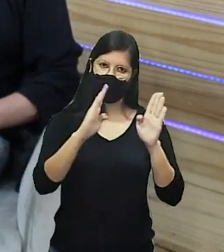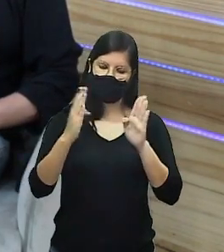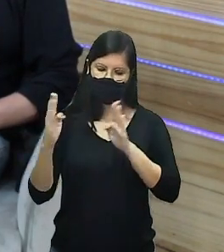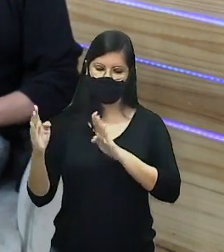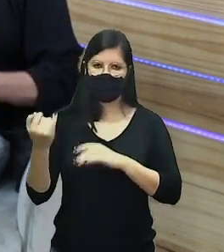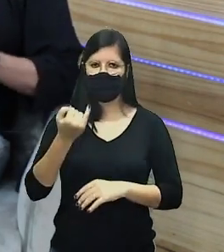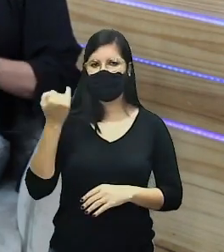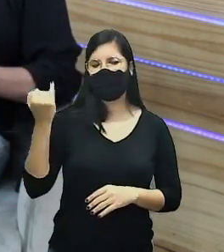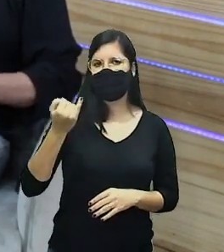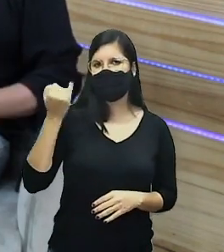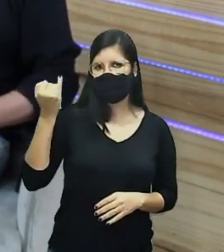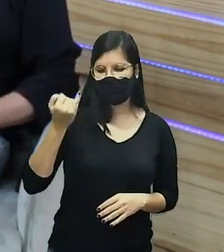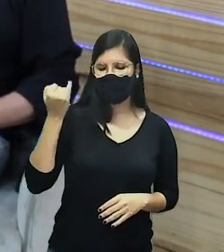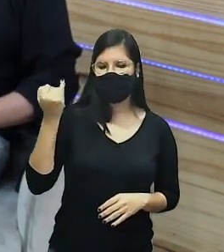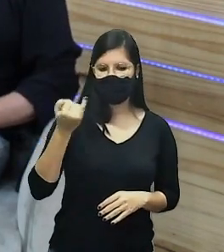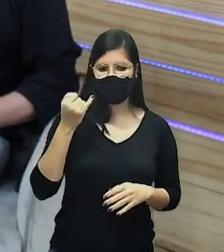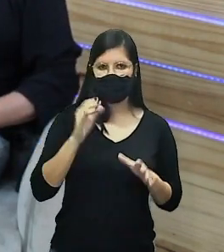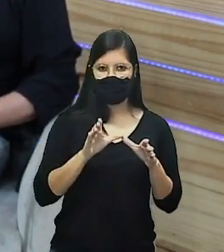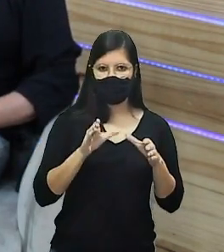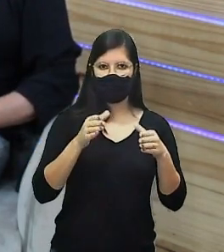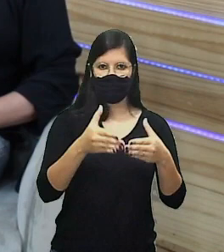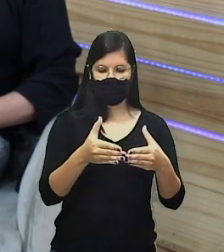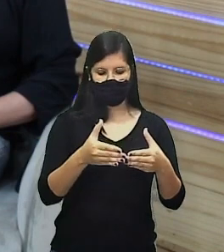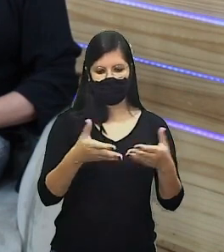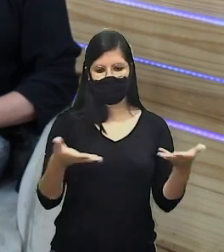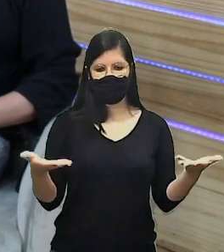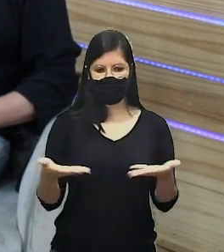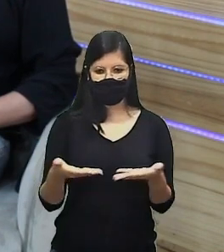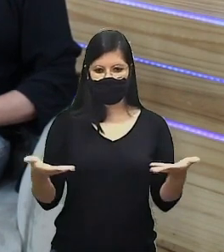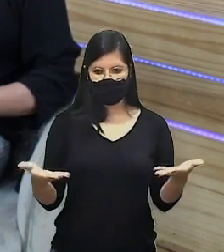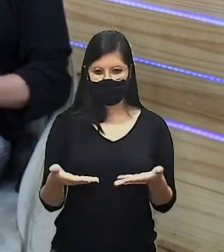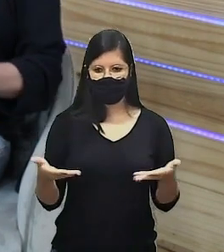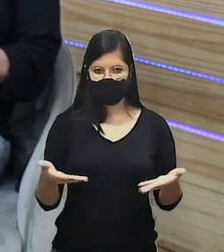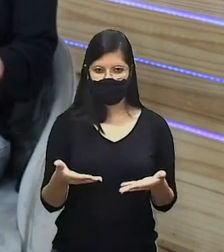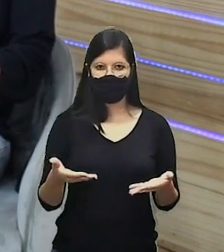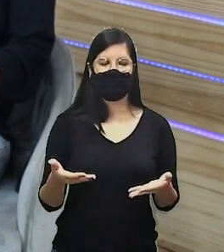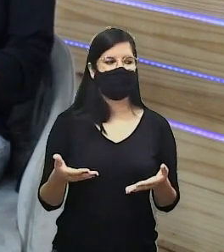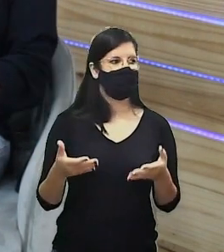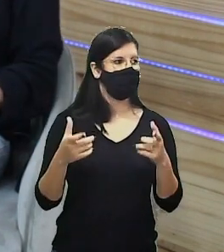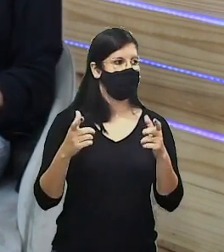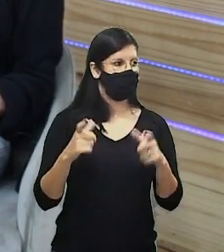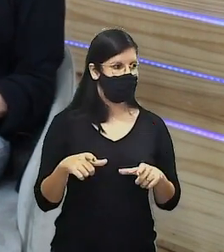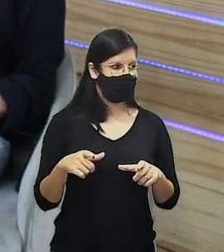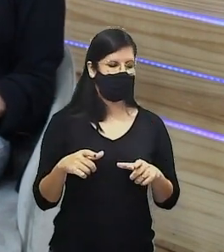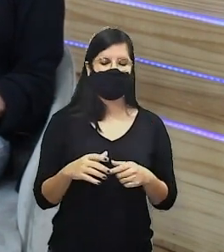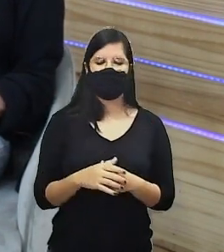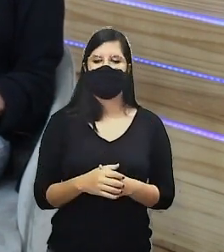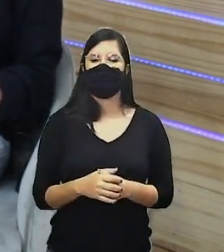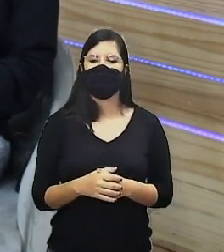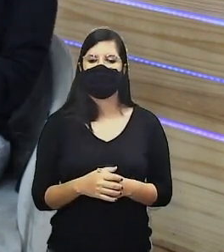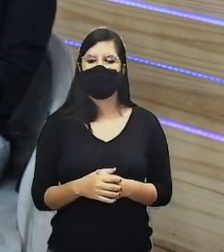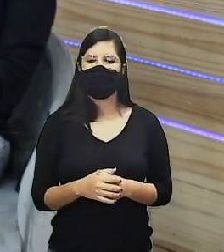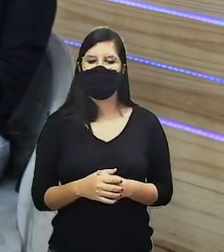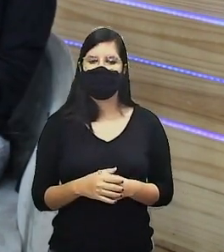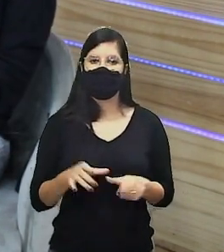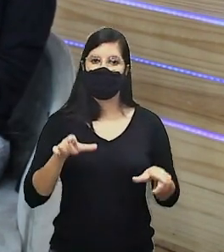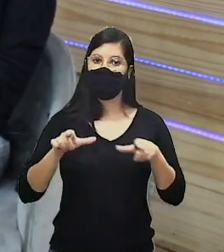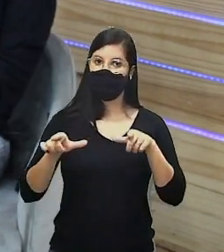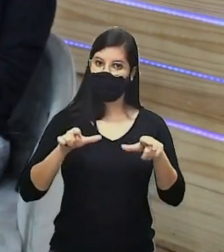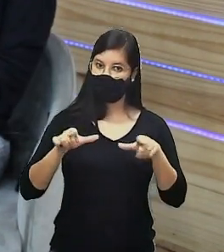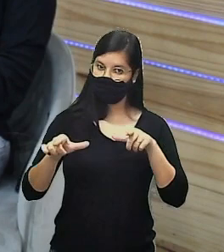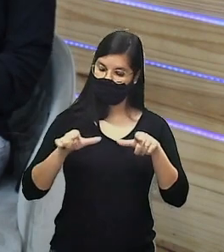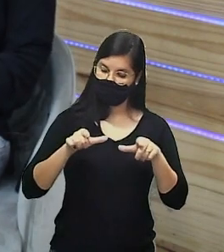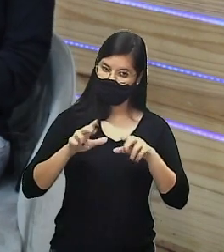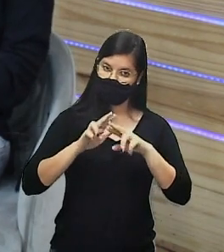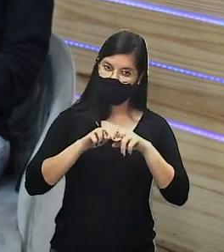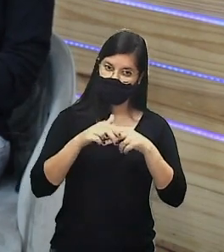É o nosso foco, né, agora. É o nosso habitat, Nosso o nosso habitat de locus, trabalho, né? É o nosso locus de de trabalho. trabalho. Então é